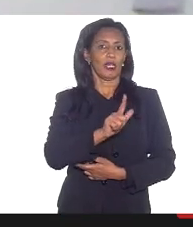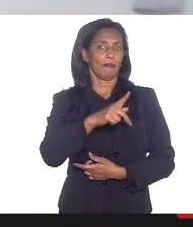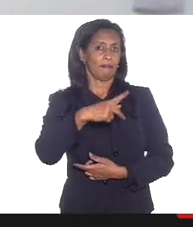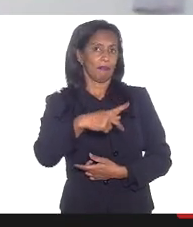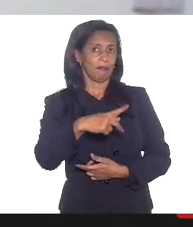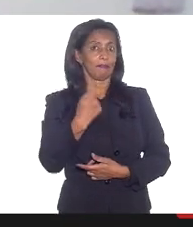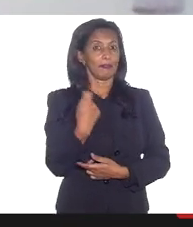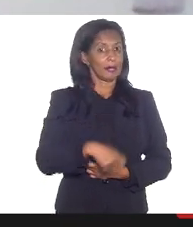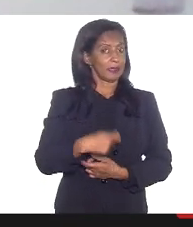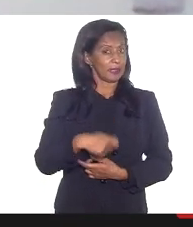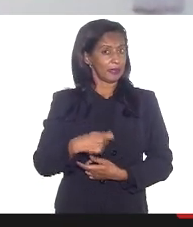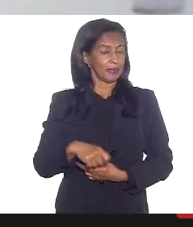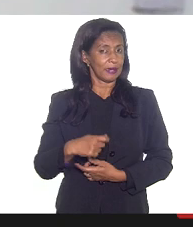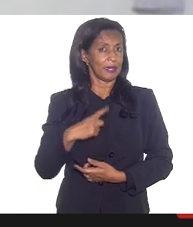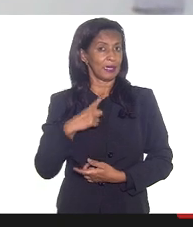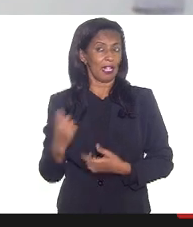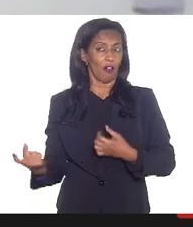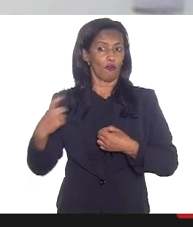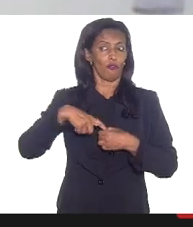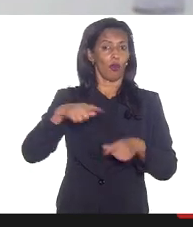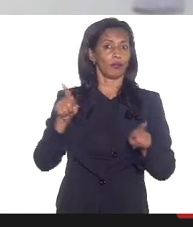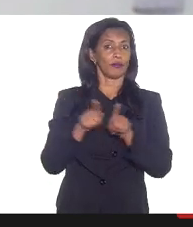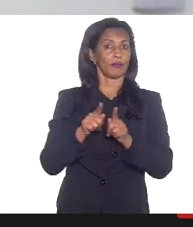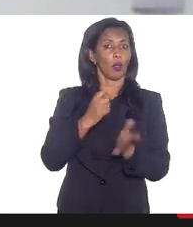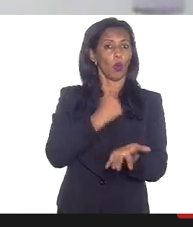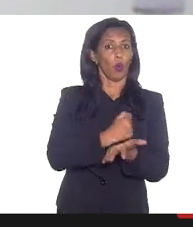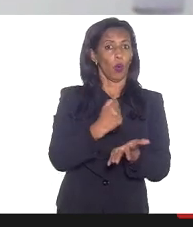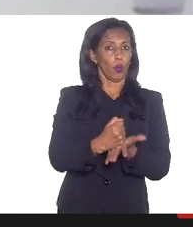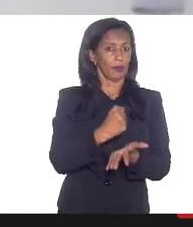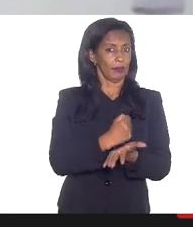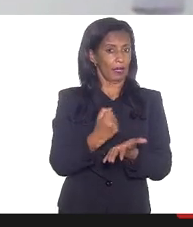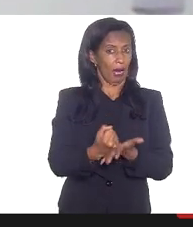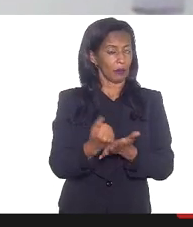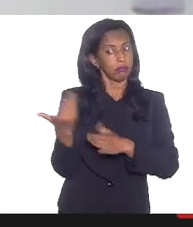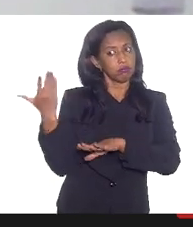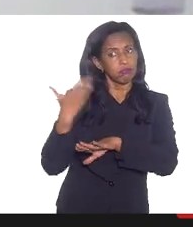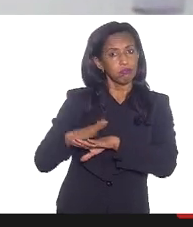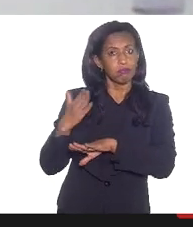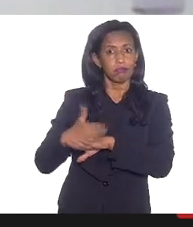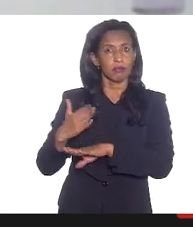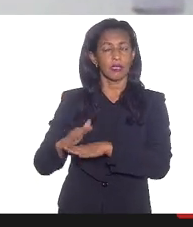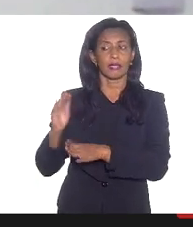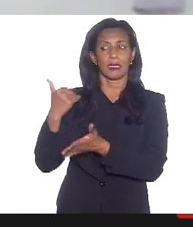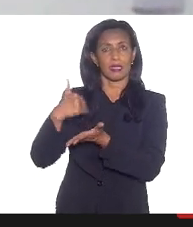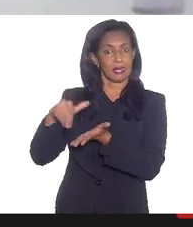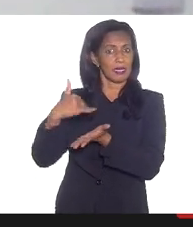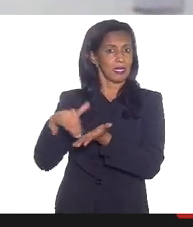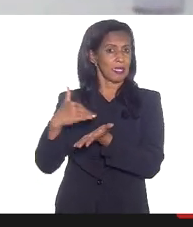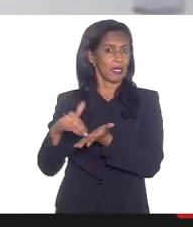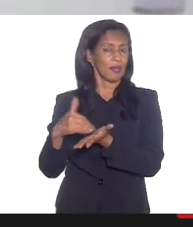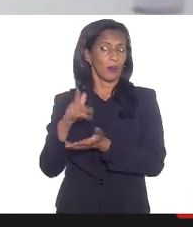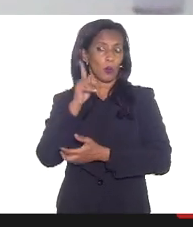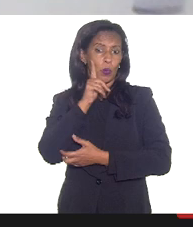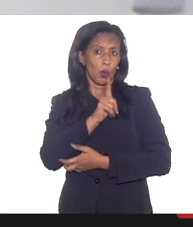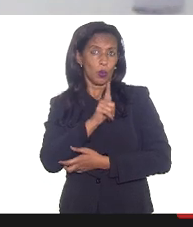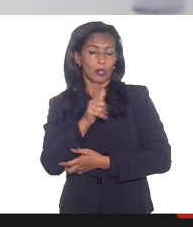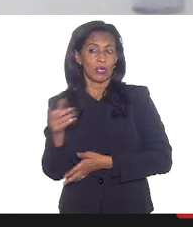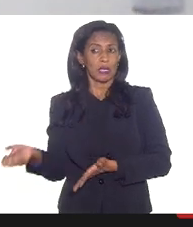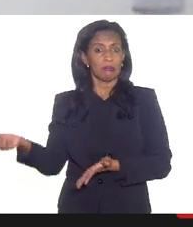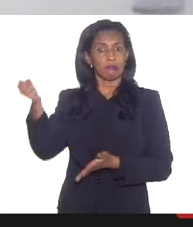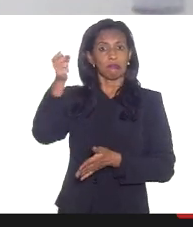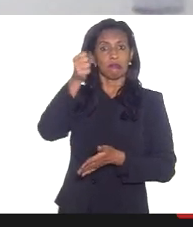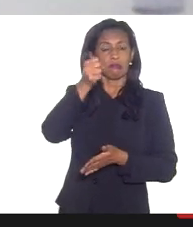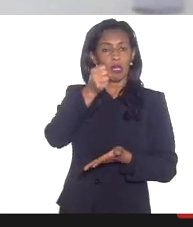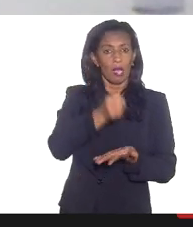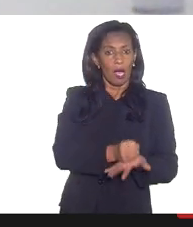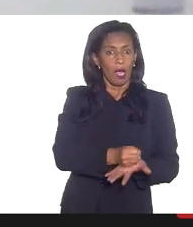isso, a gente tem, inclusive, a retomada de contratos temporários, como uma prática da secretaria, para conseguir repor